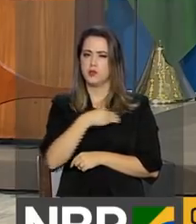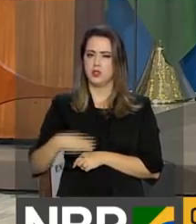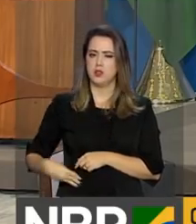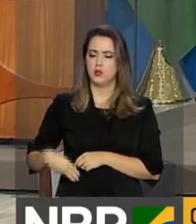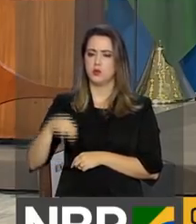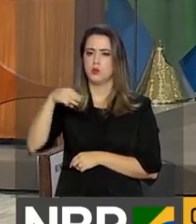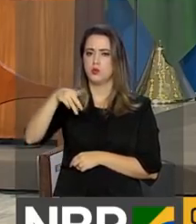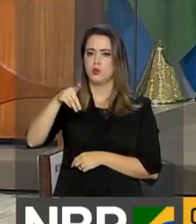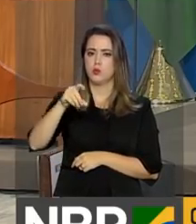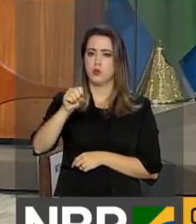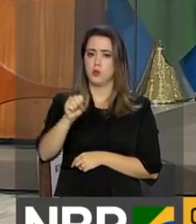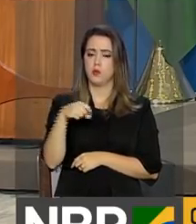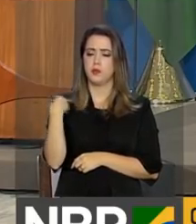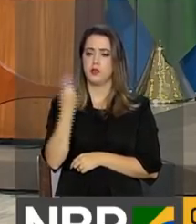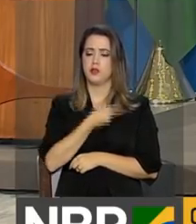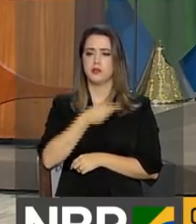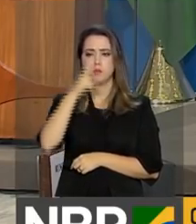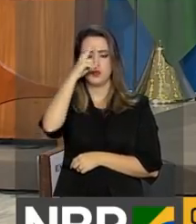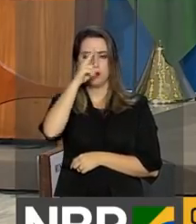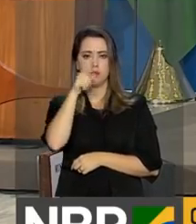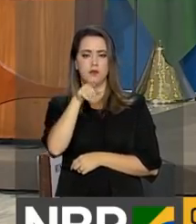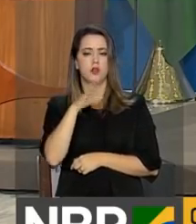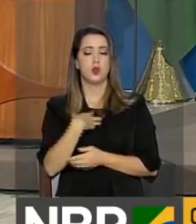Nordeste nós destinamos